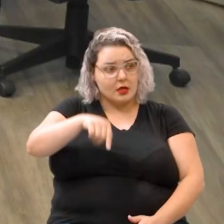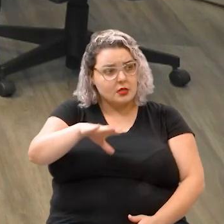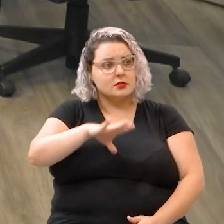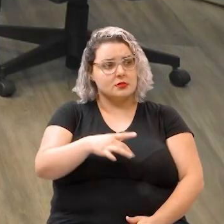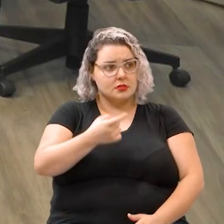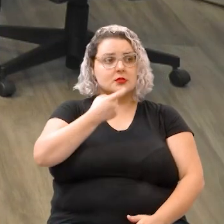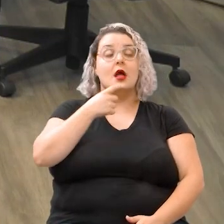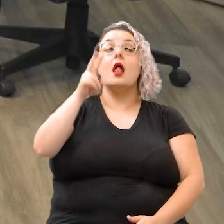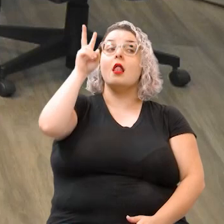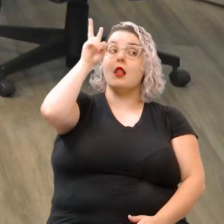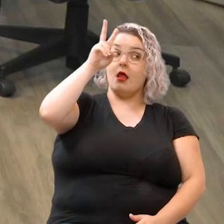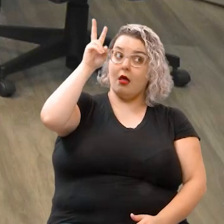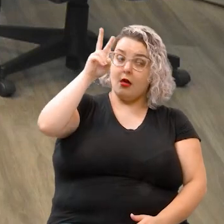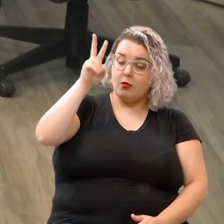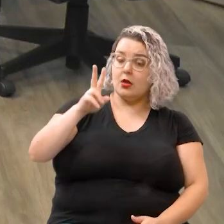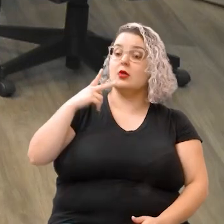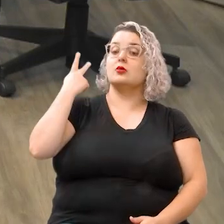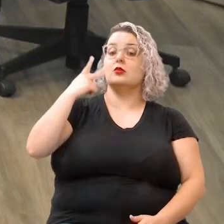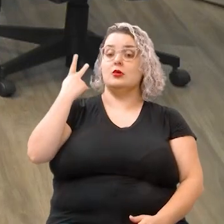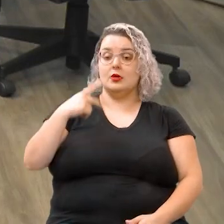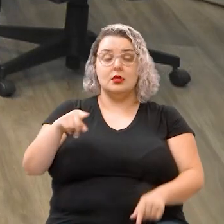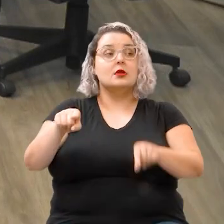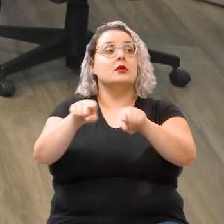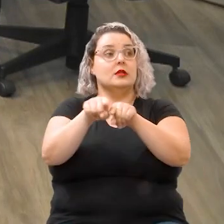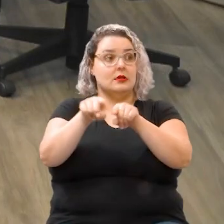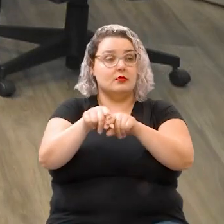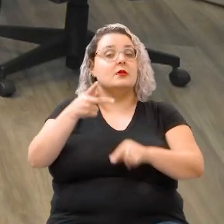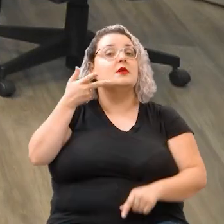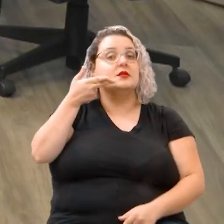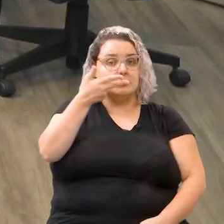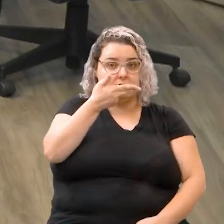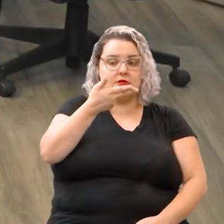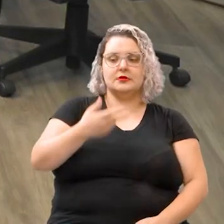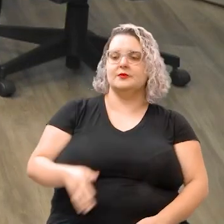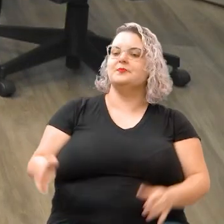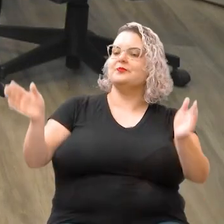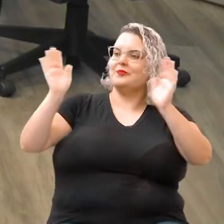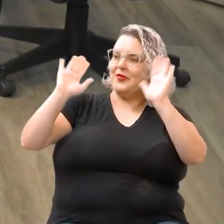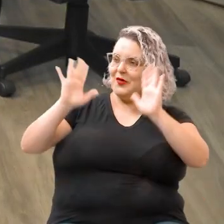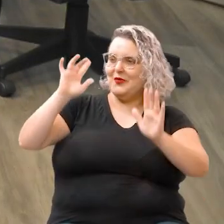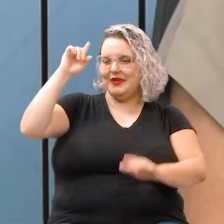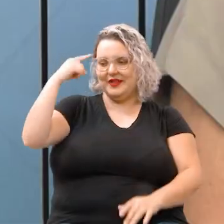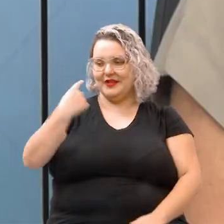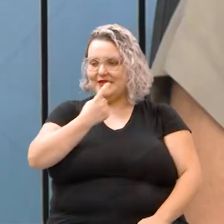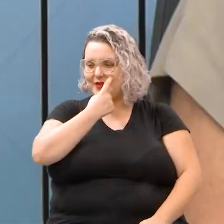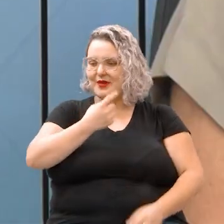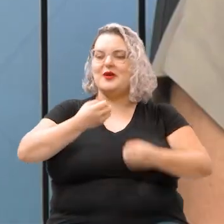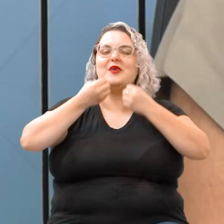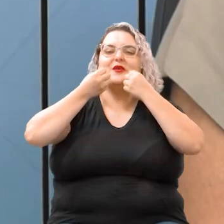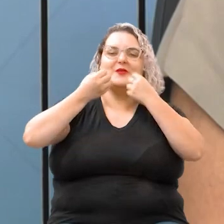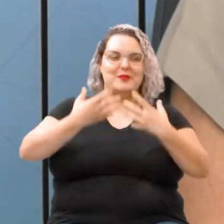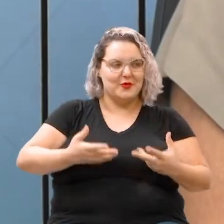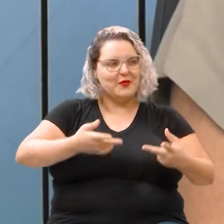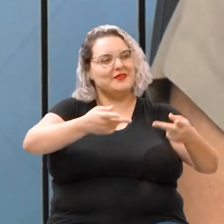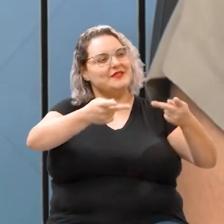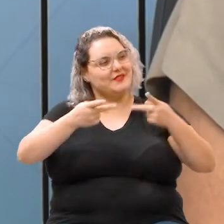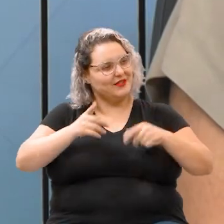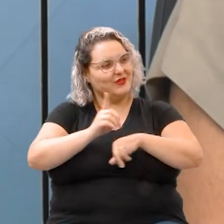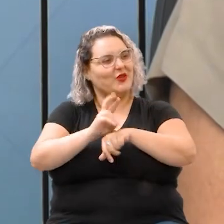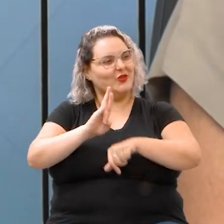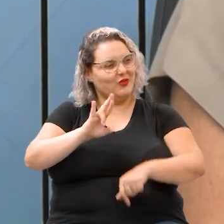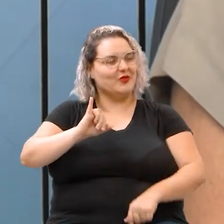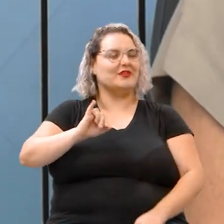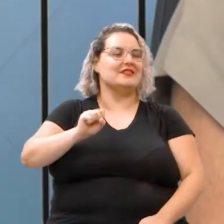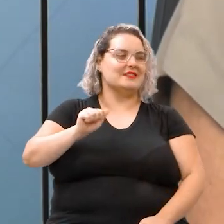Campinas, lembrando que o vereador também é cirurgião dentista? Olá, Nina. Queria também dar as boas-vindas à doutora Isabela,